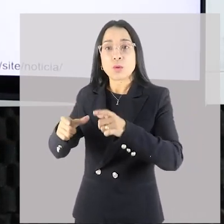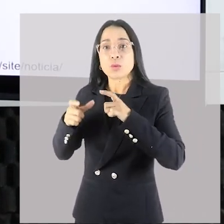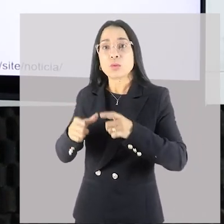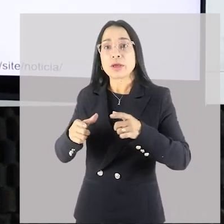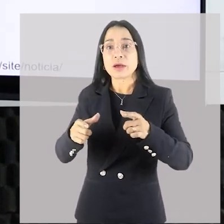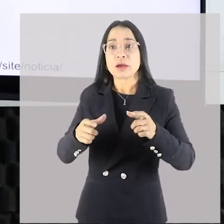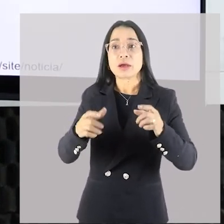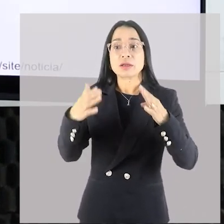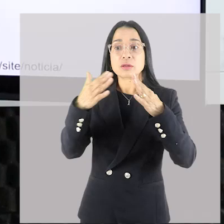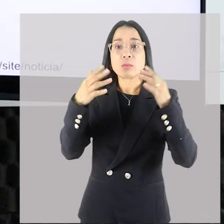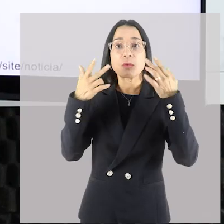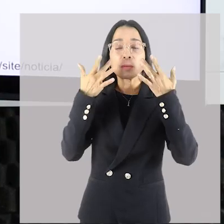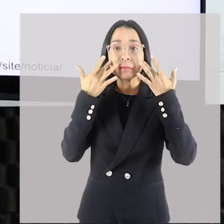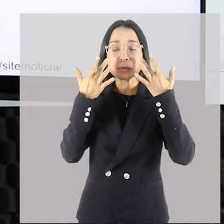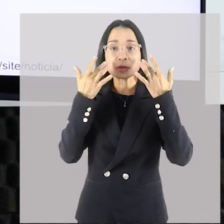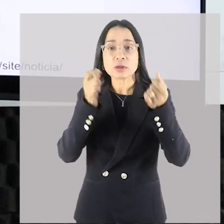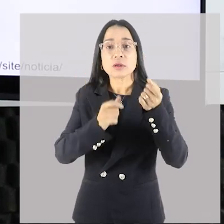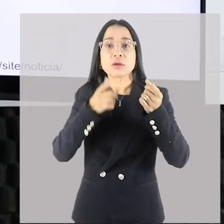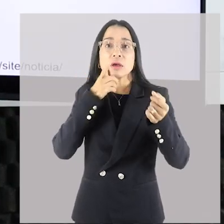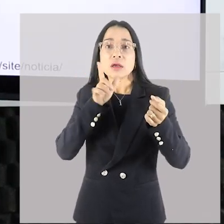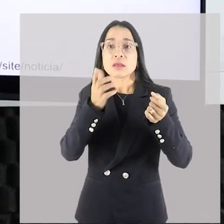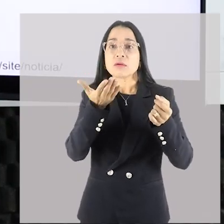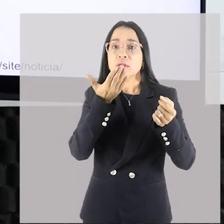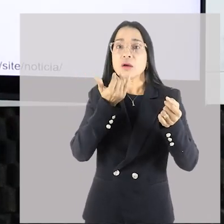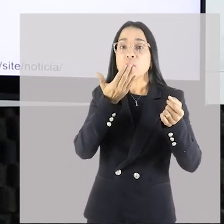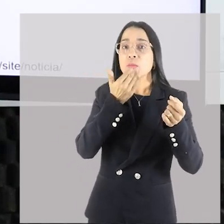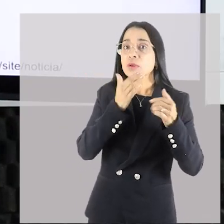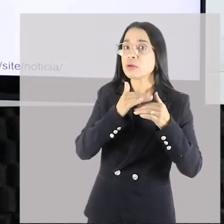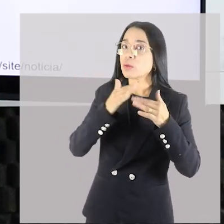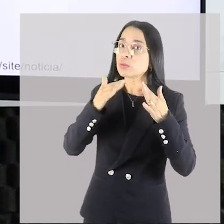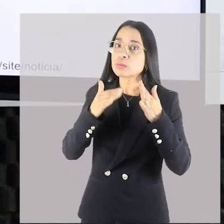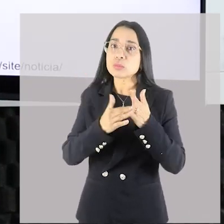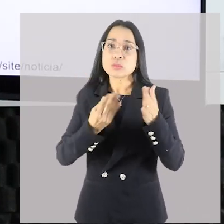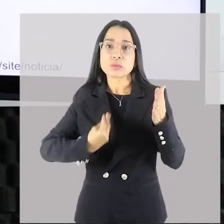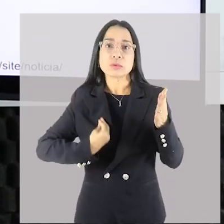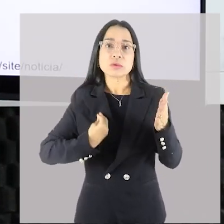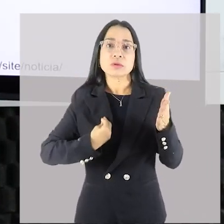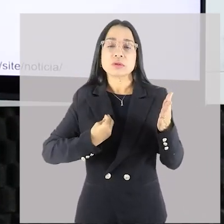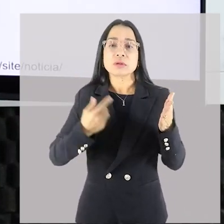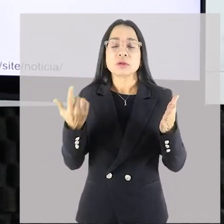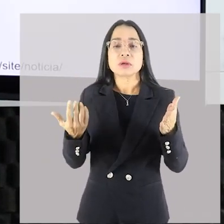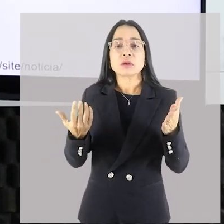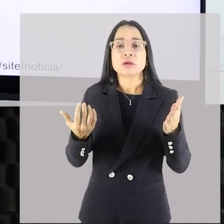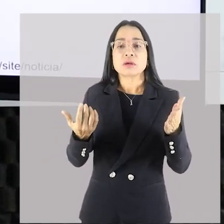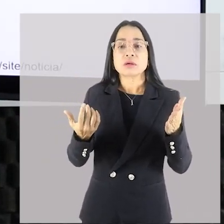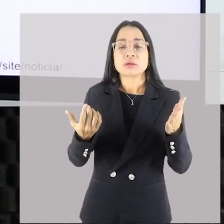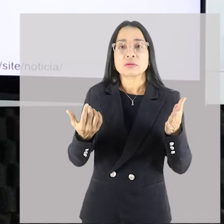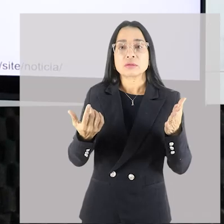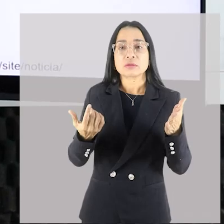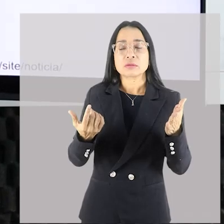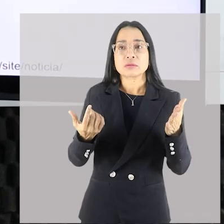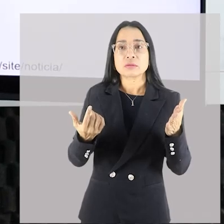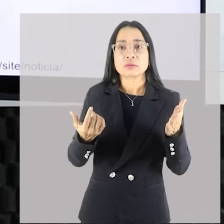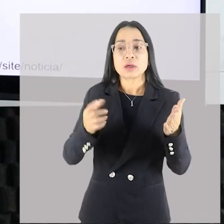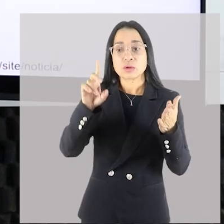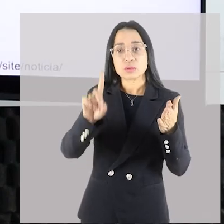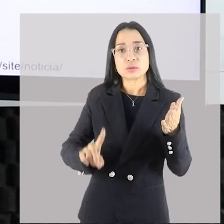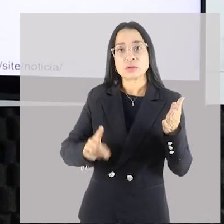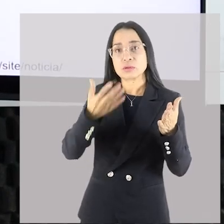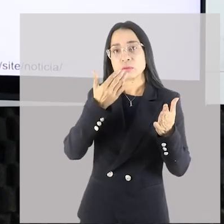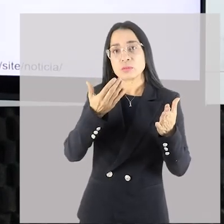Ele ganhava alimentação por toda a sua vida. Então ele tinha direito à alimentação por toda a sua